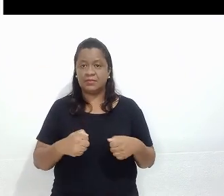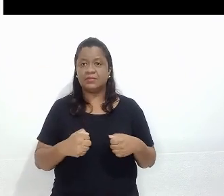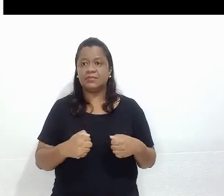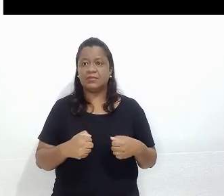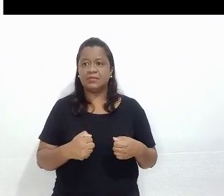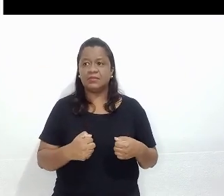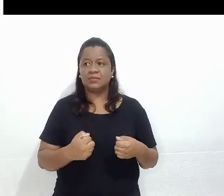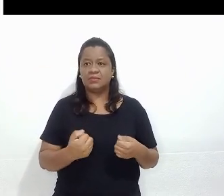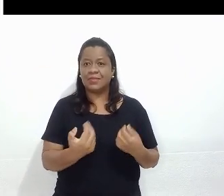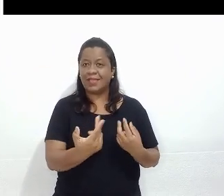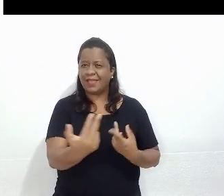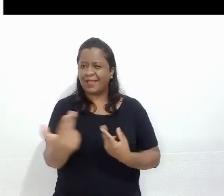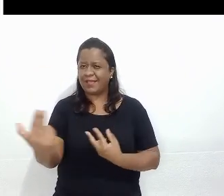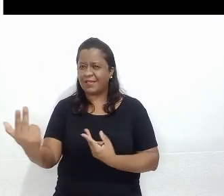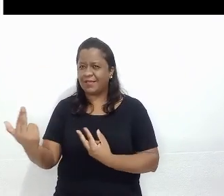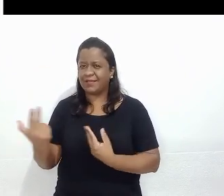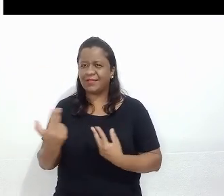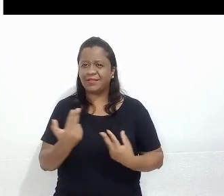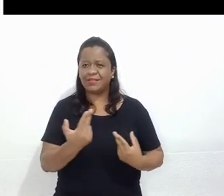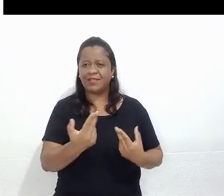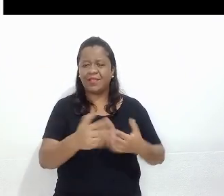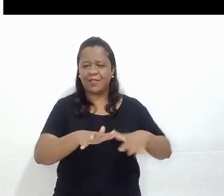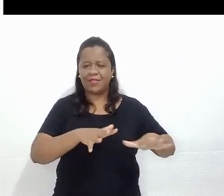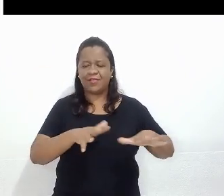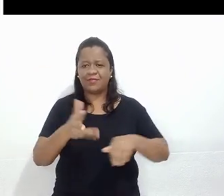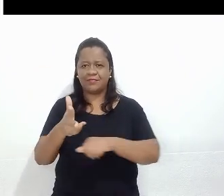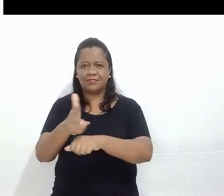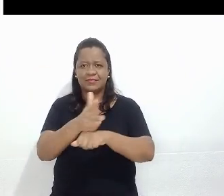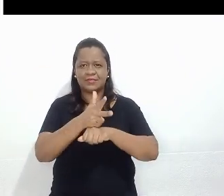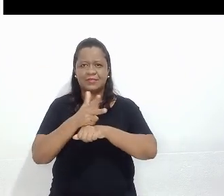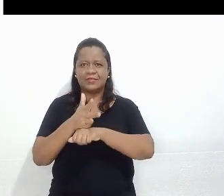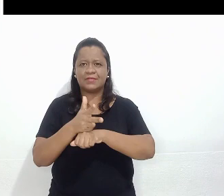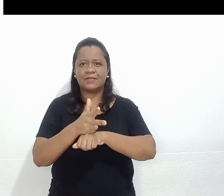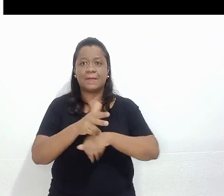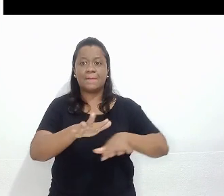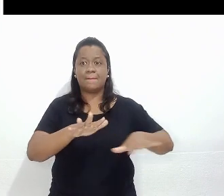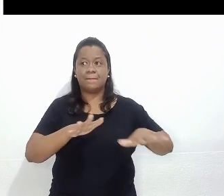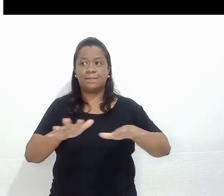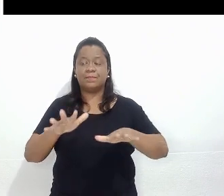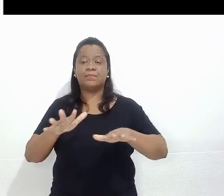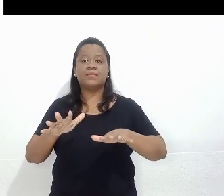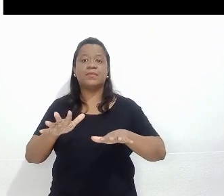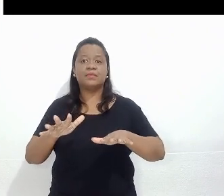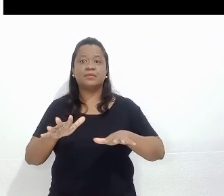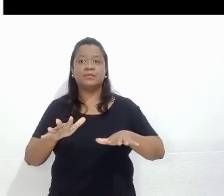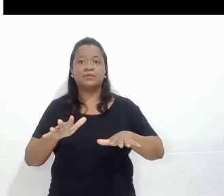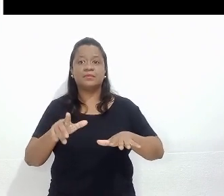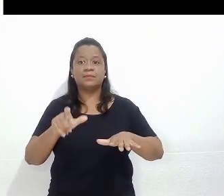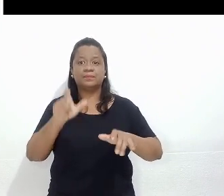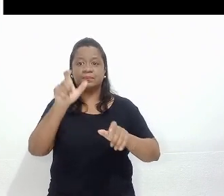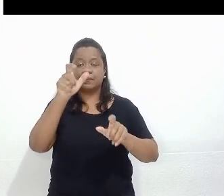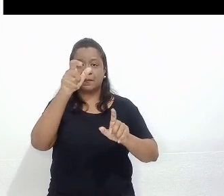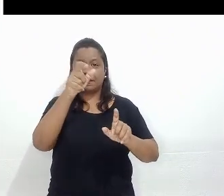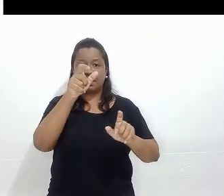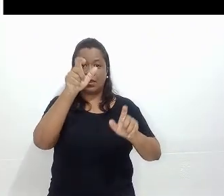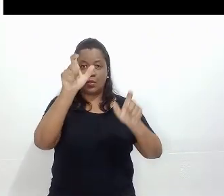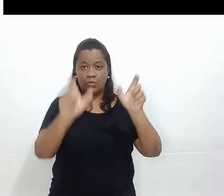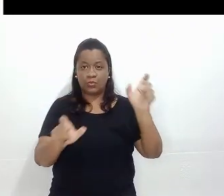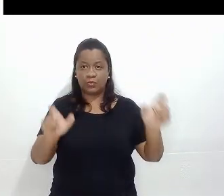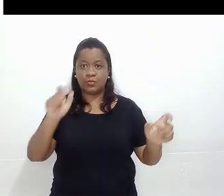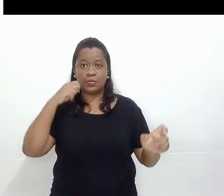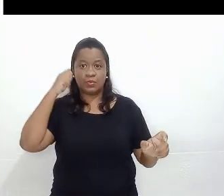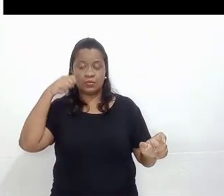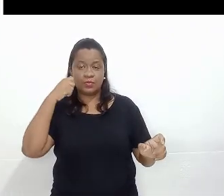com todo esse movimento da câmera, com todo o movimento dos atores. Tá? Quando uma câmera se movimenta, vai a câmera,